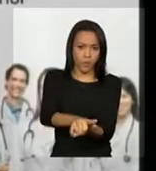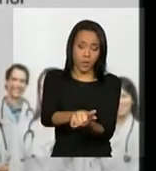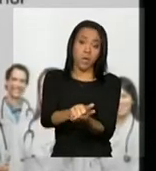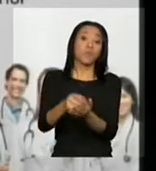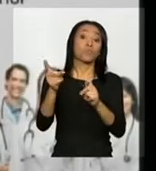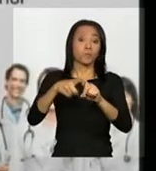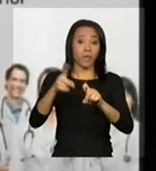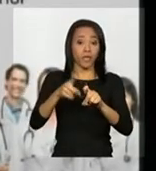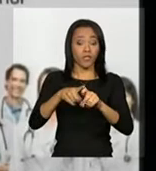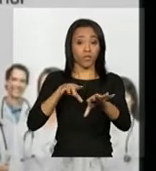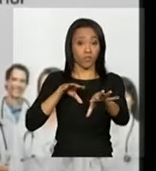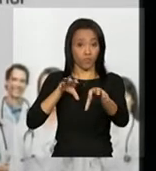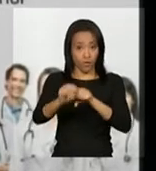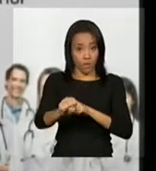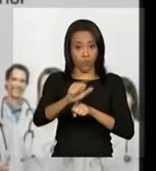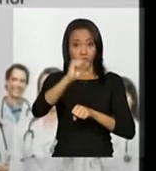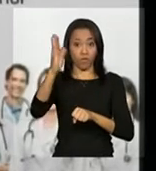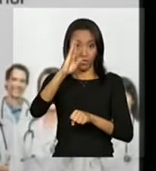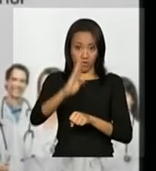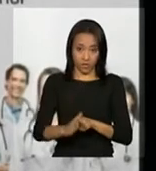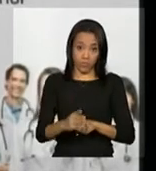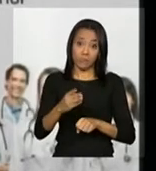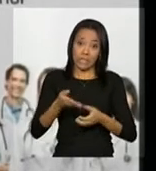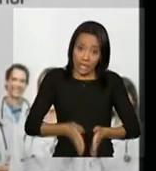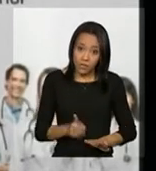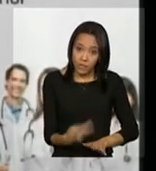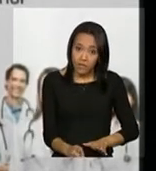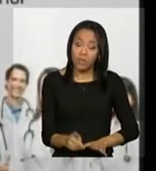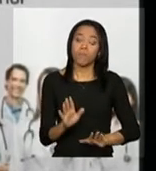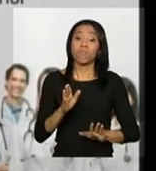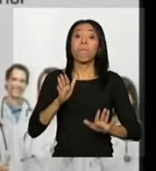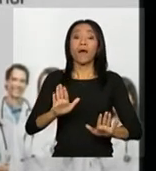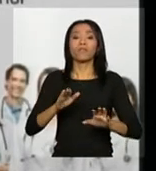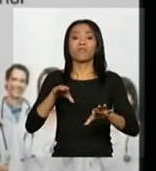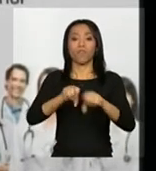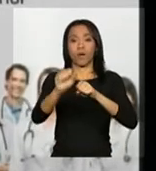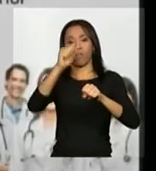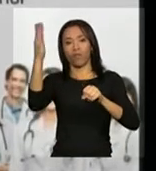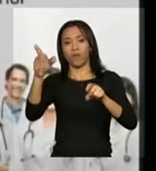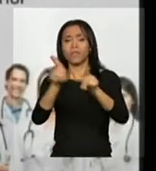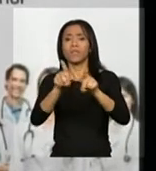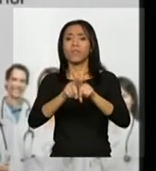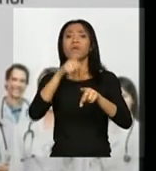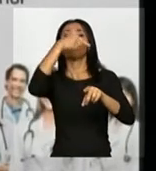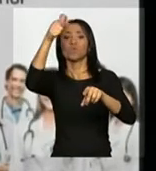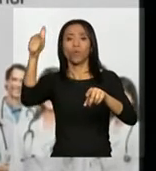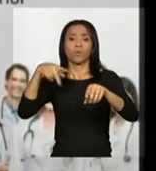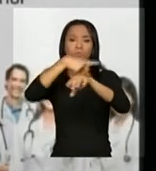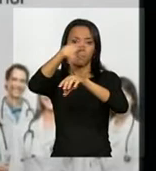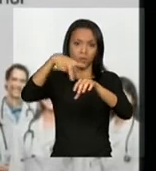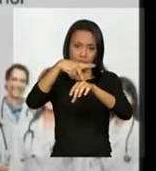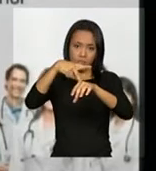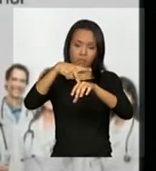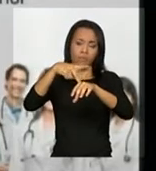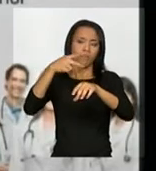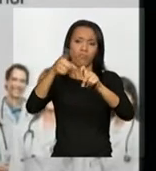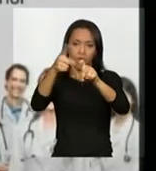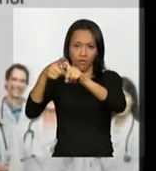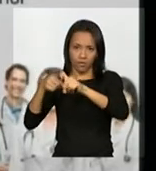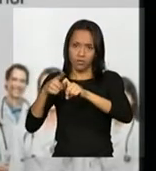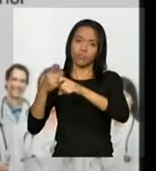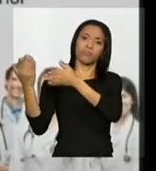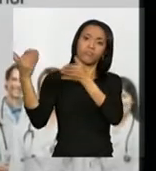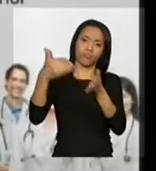formados no exterior assim como também o processo de legalização documental eh